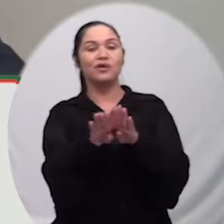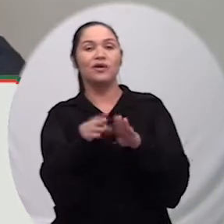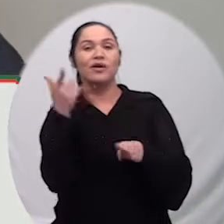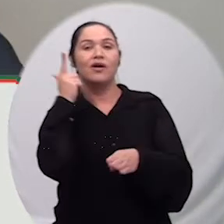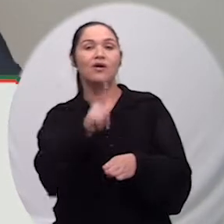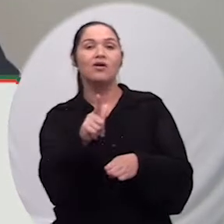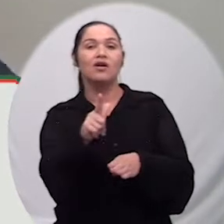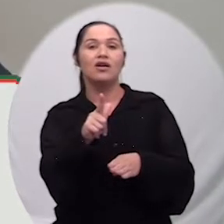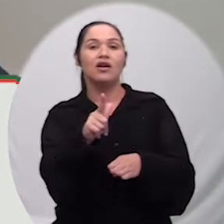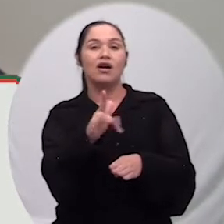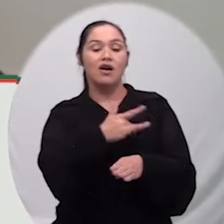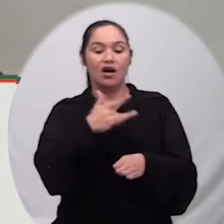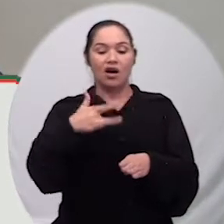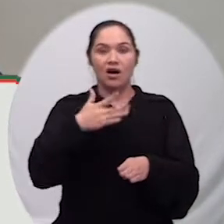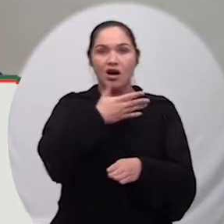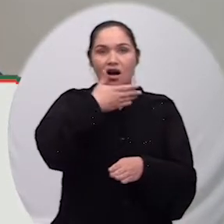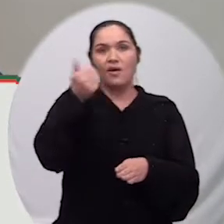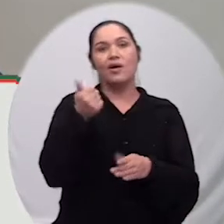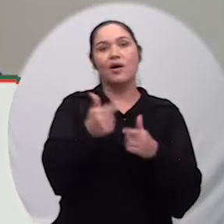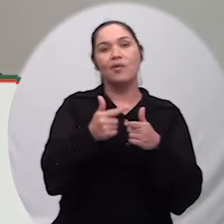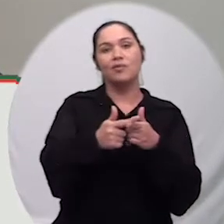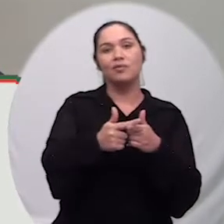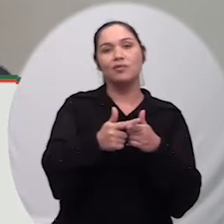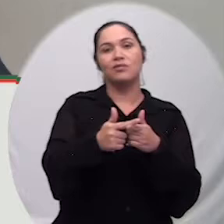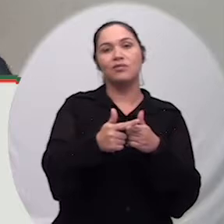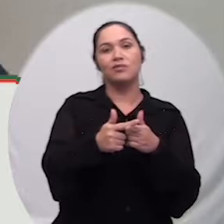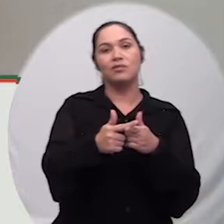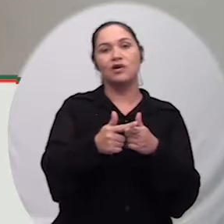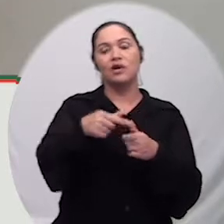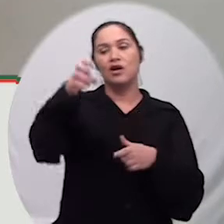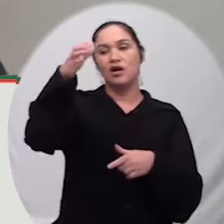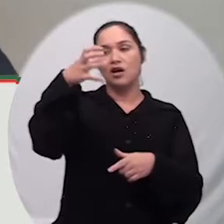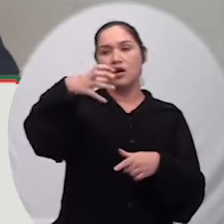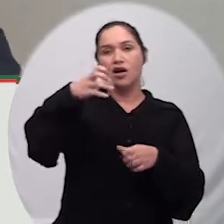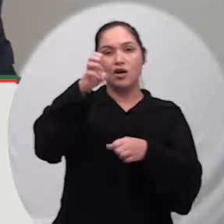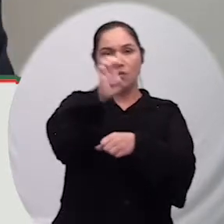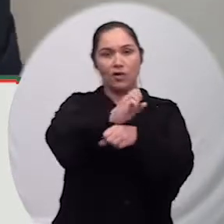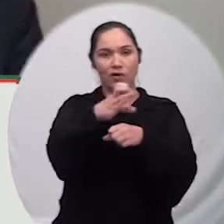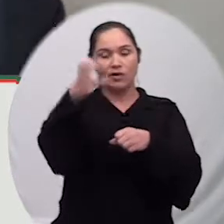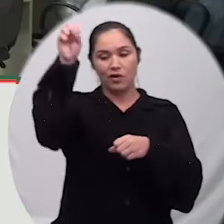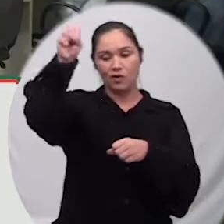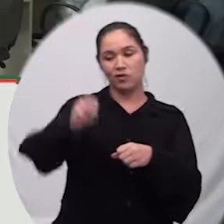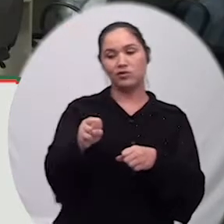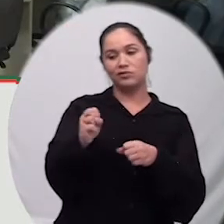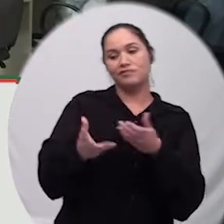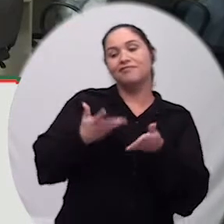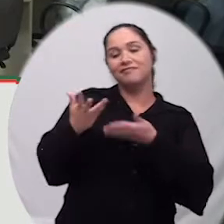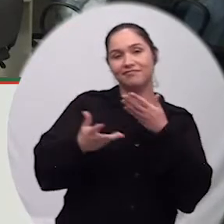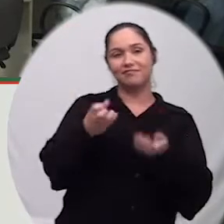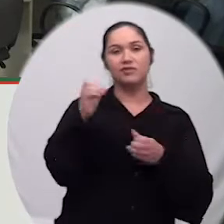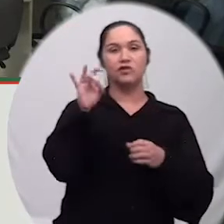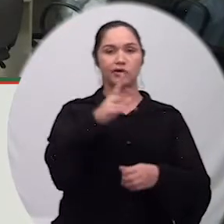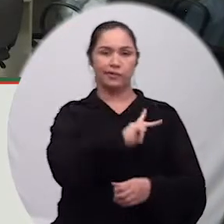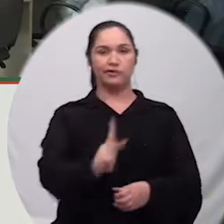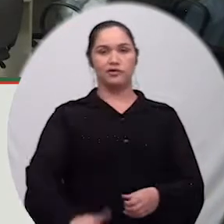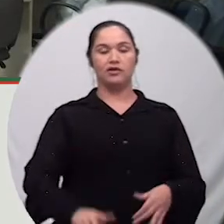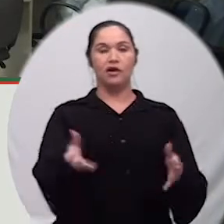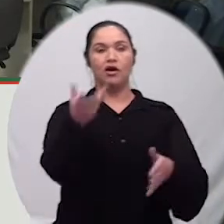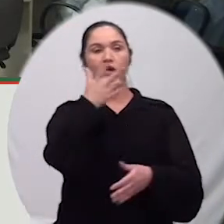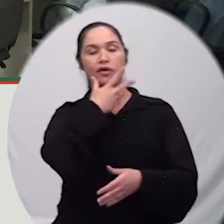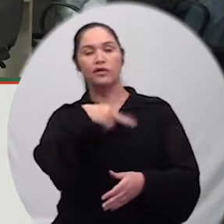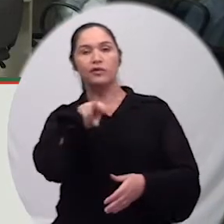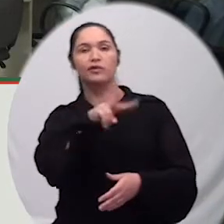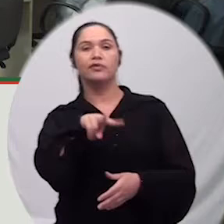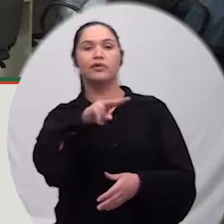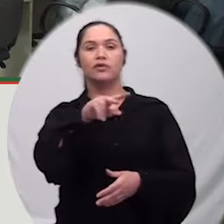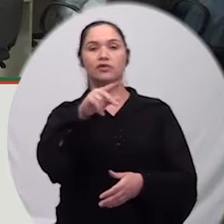as cirurgias eletivas para o sul do estado. Seria isso. Obrigado, senhor presidente. Com a palavra o vereador presidente